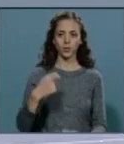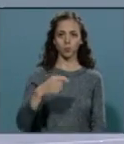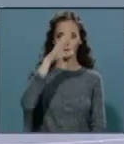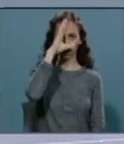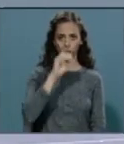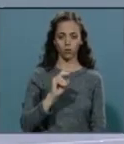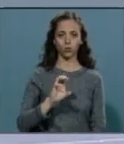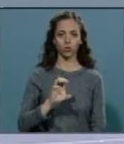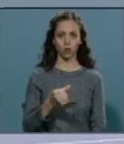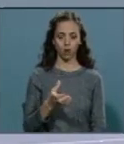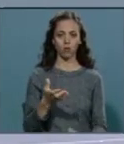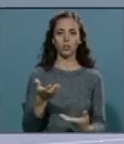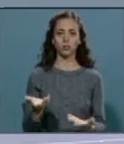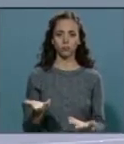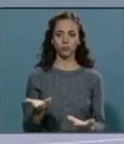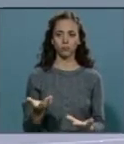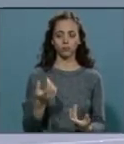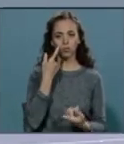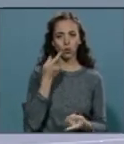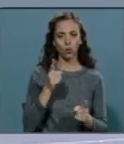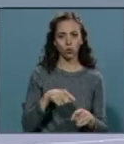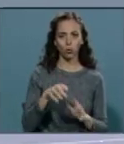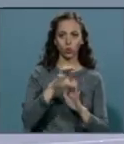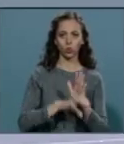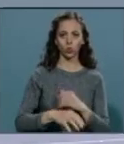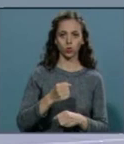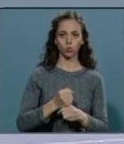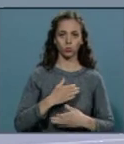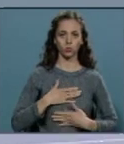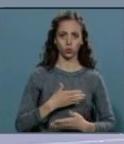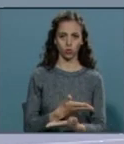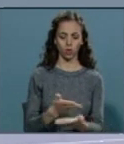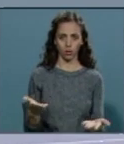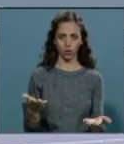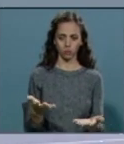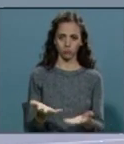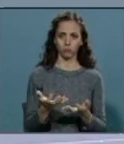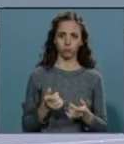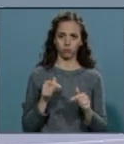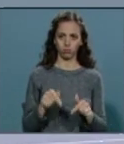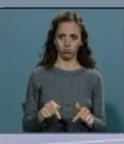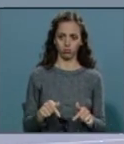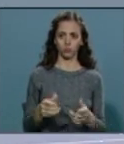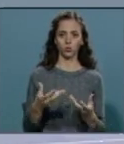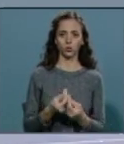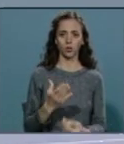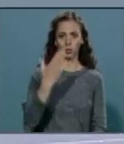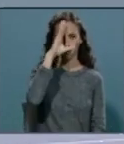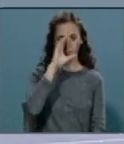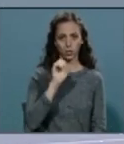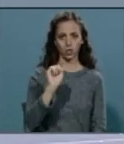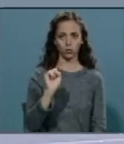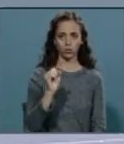presidente do governo regional na retomada das condições profissionais escolheram aqui que vieram junto ao primeiro-ministro